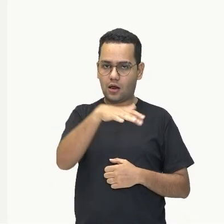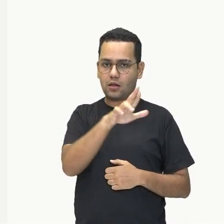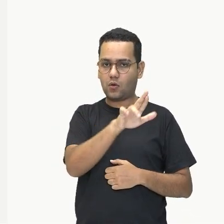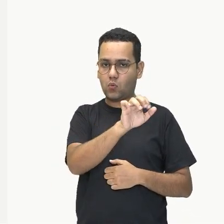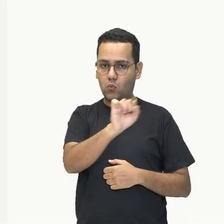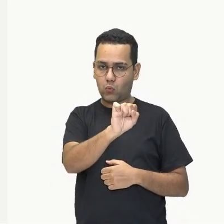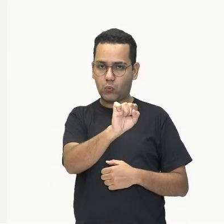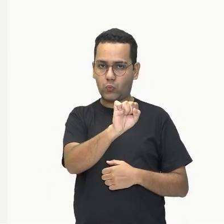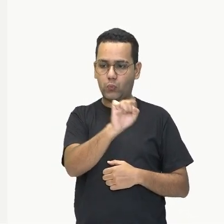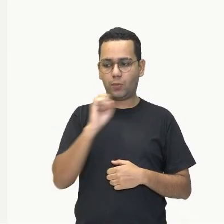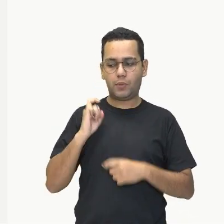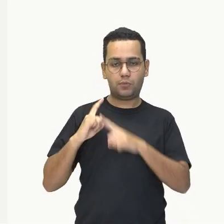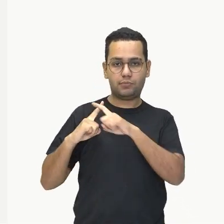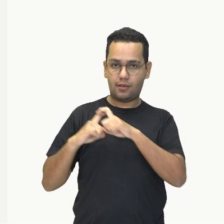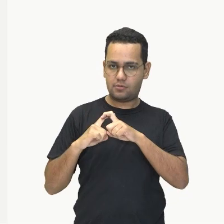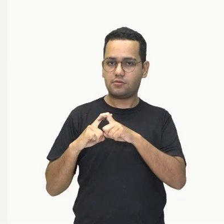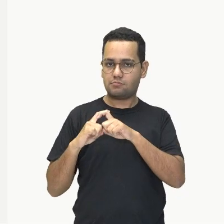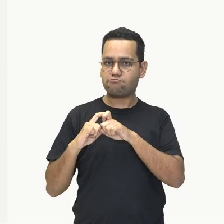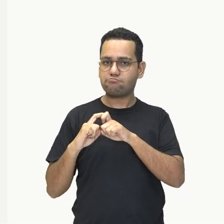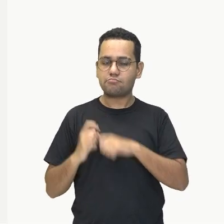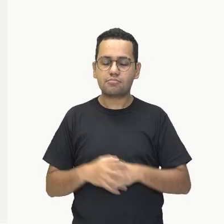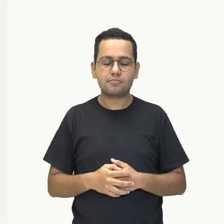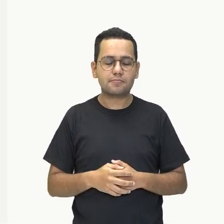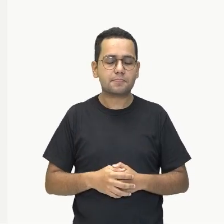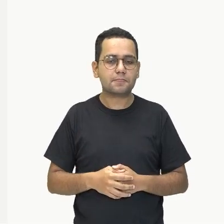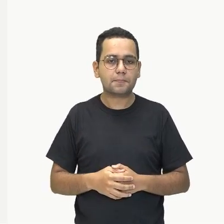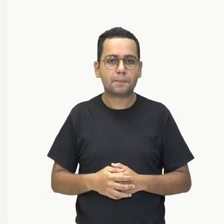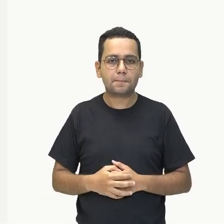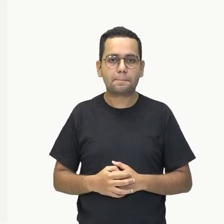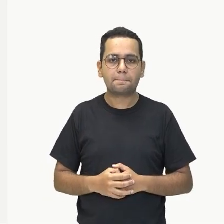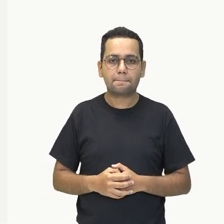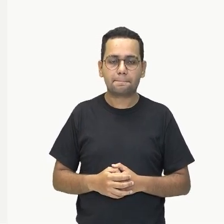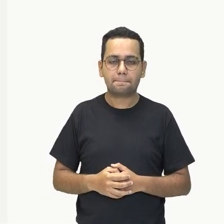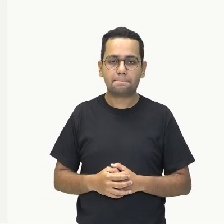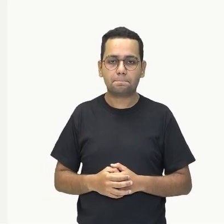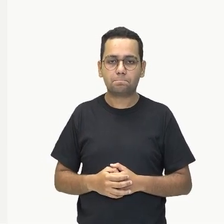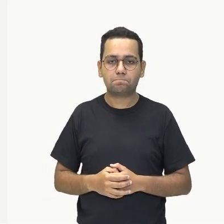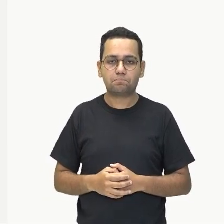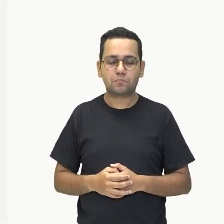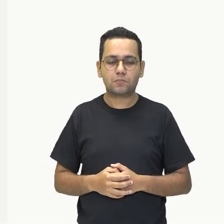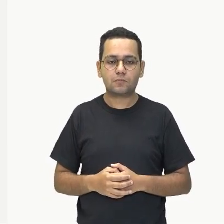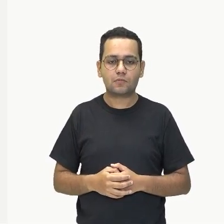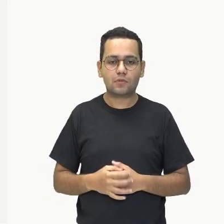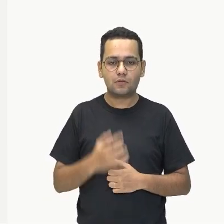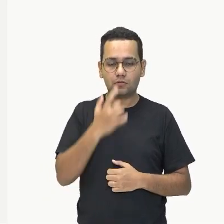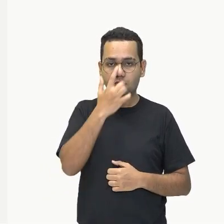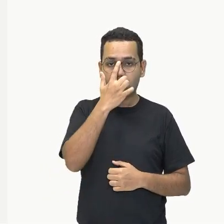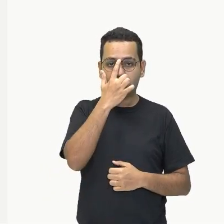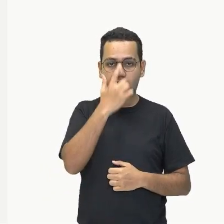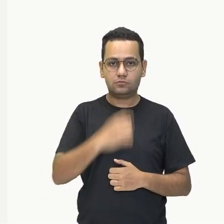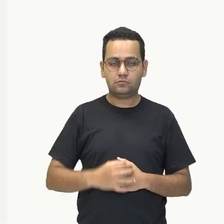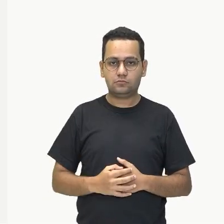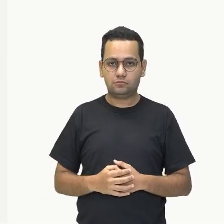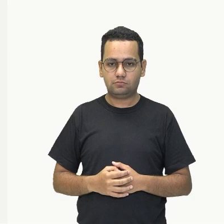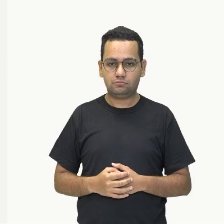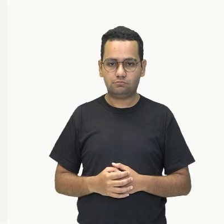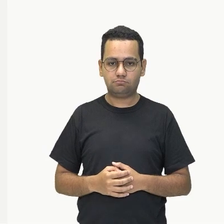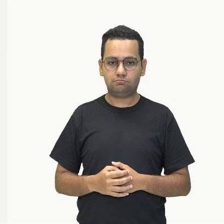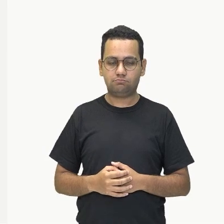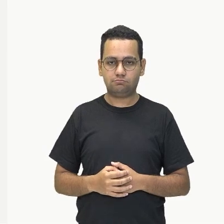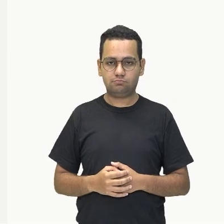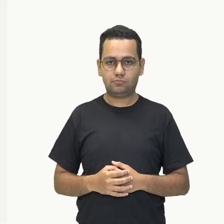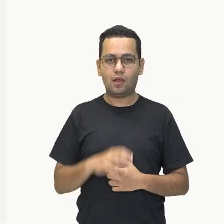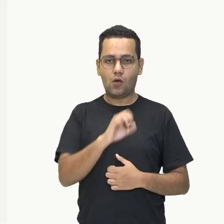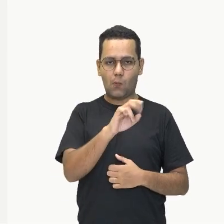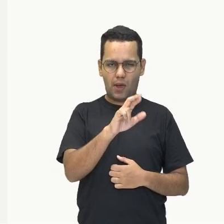pelos nazistas, pelas tropas da Alemanha nazista. Vamos entender o que foi essa operação. A Operação Barbarossa,